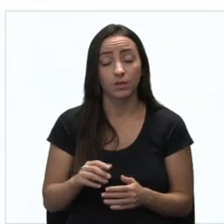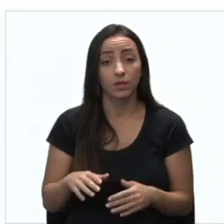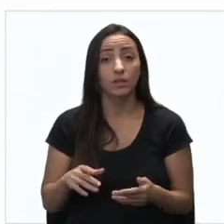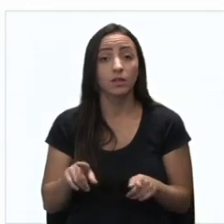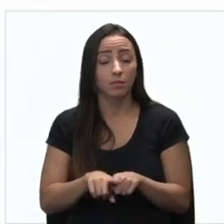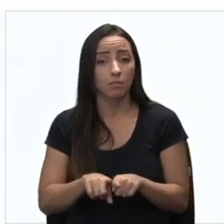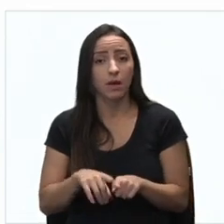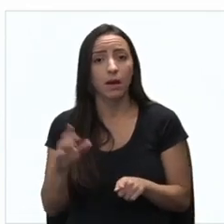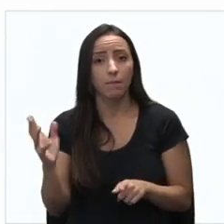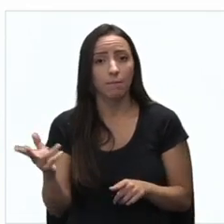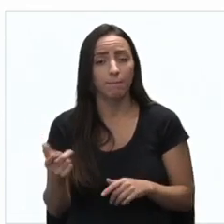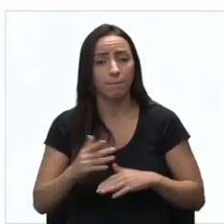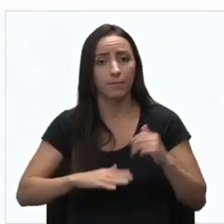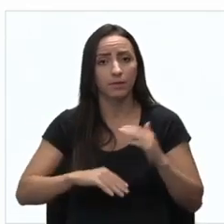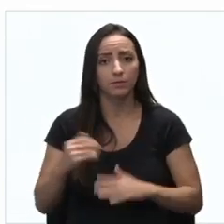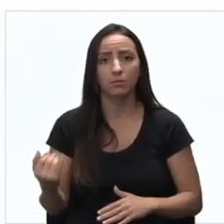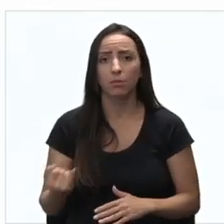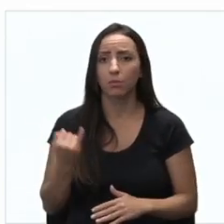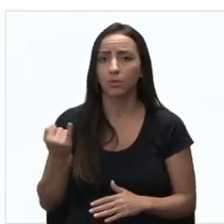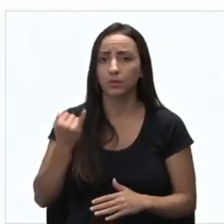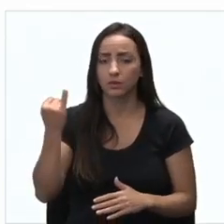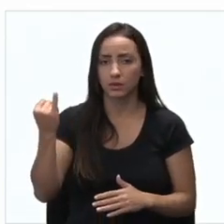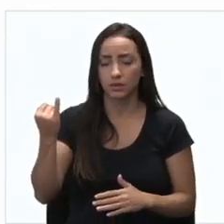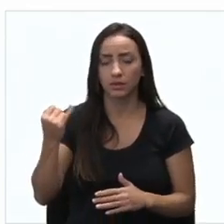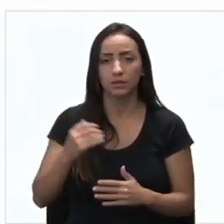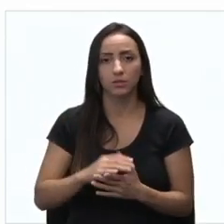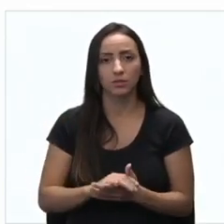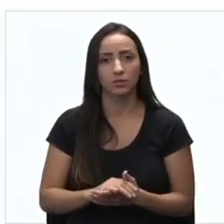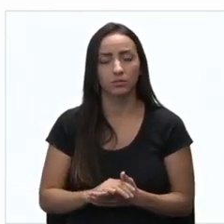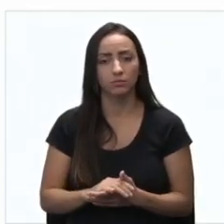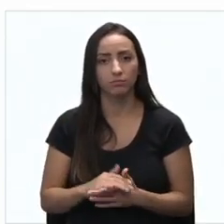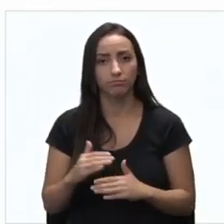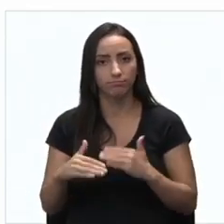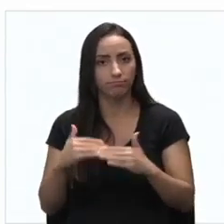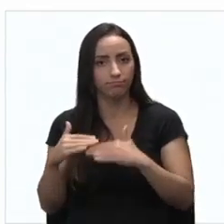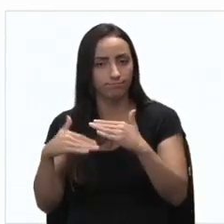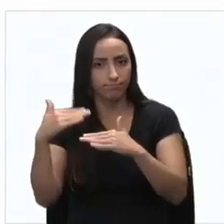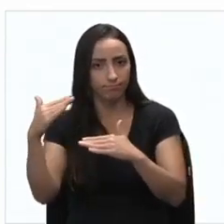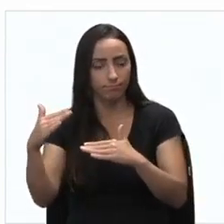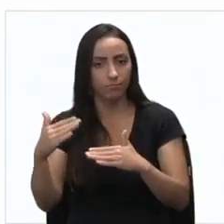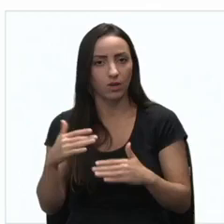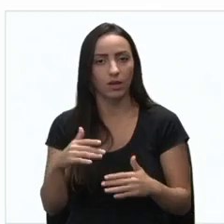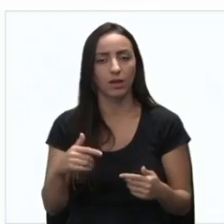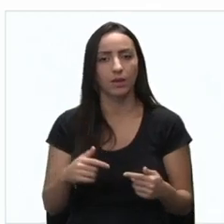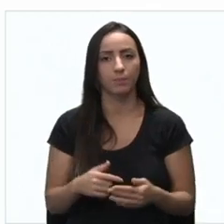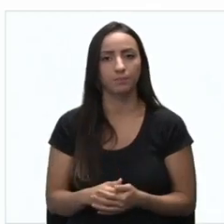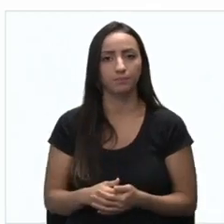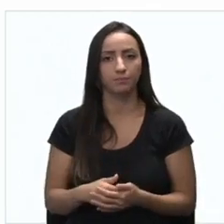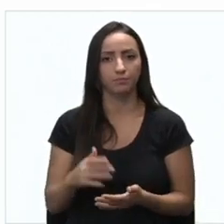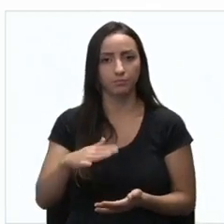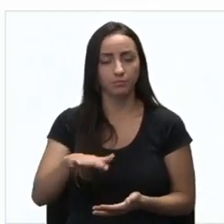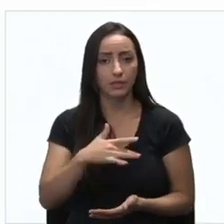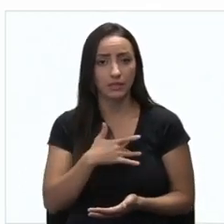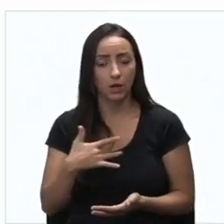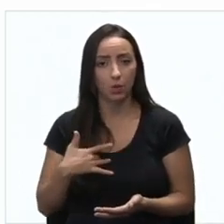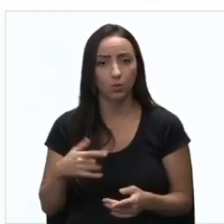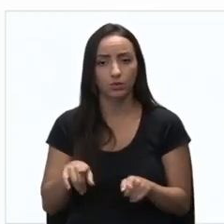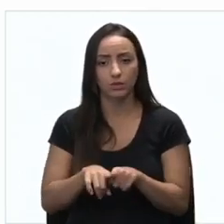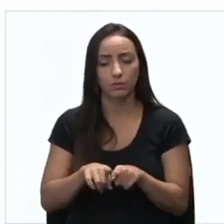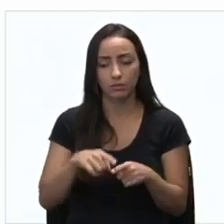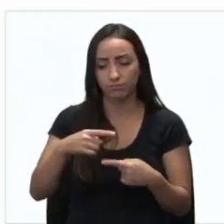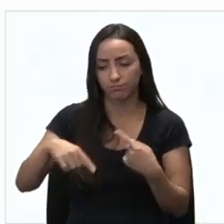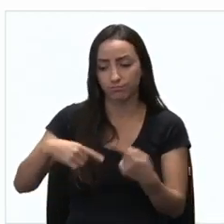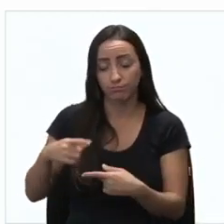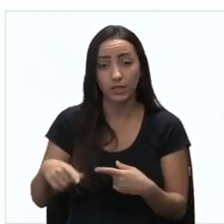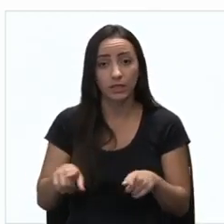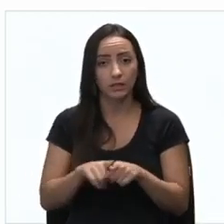habilidades importantes aí para se desenvolver no âmbito da saúde, no relacionamento com o outro, a